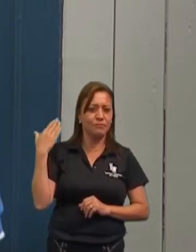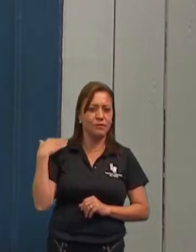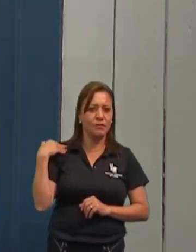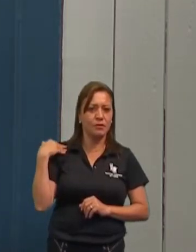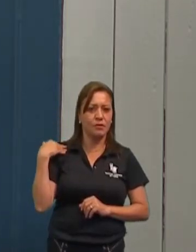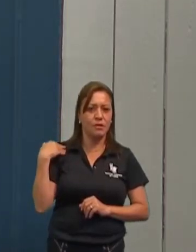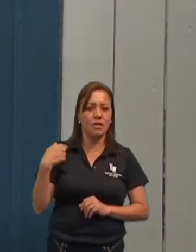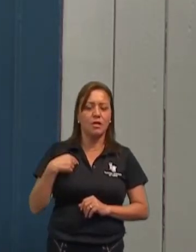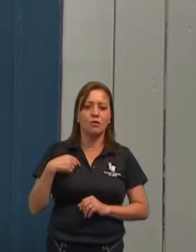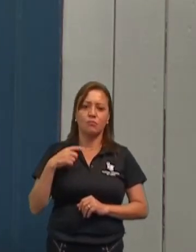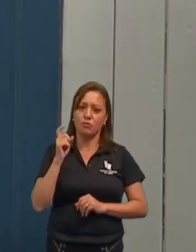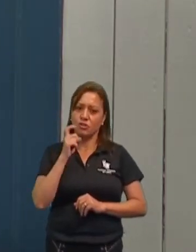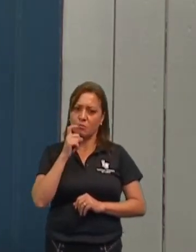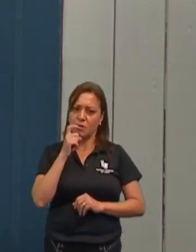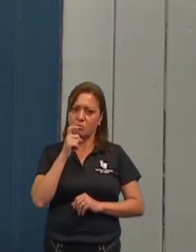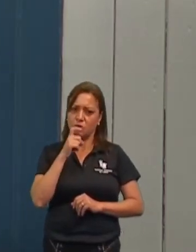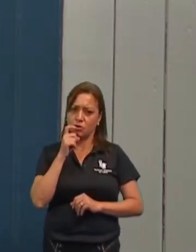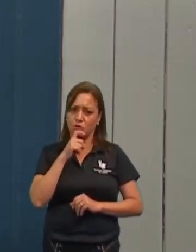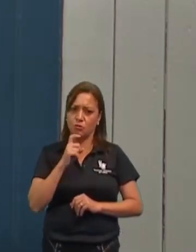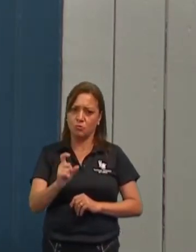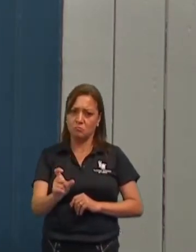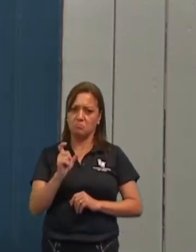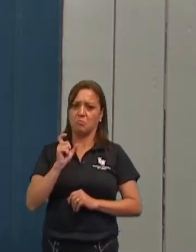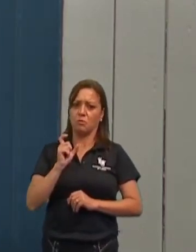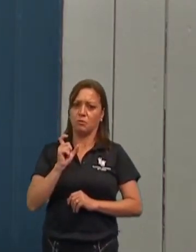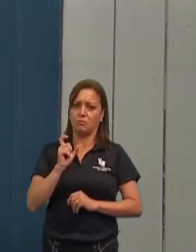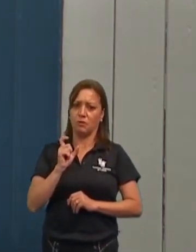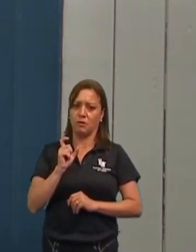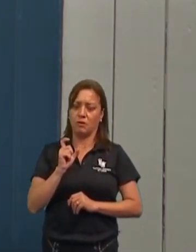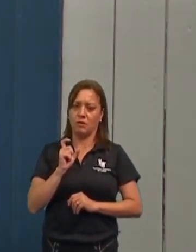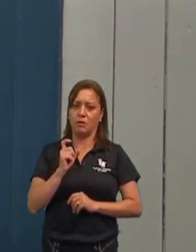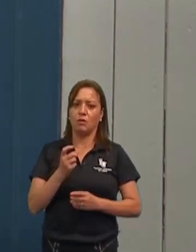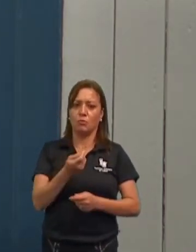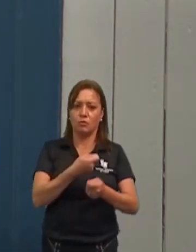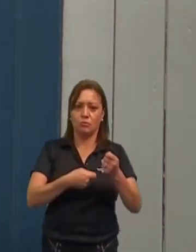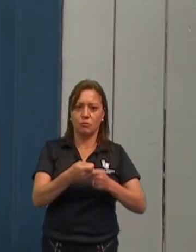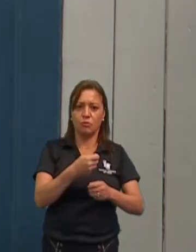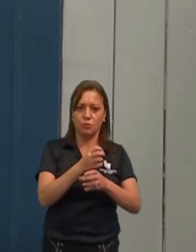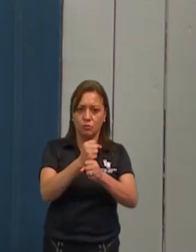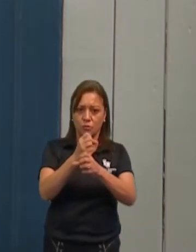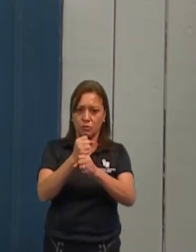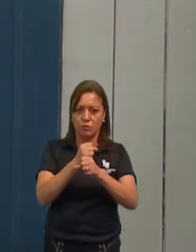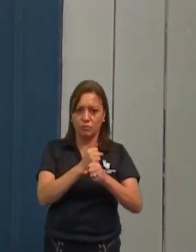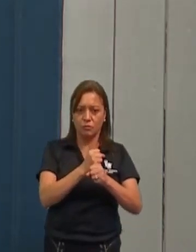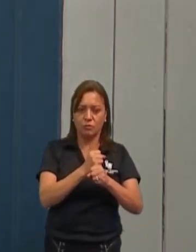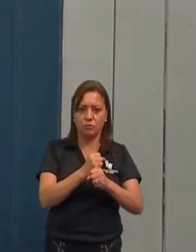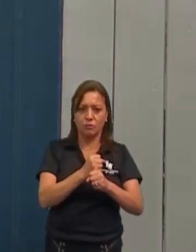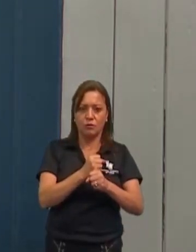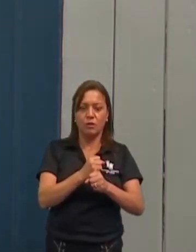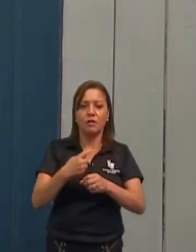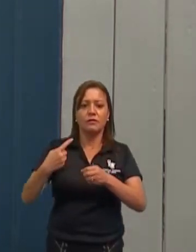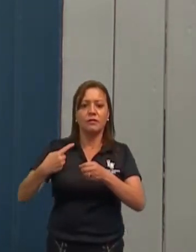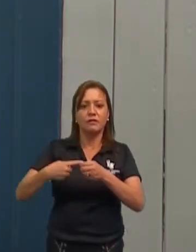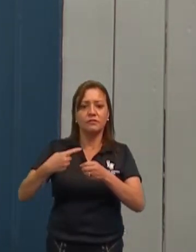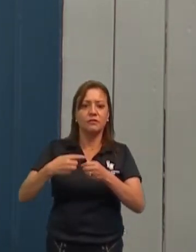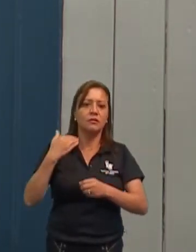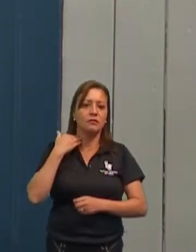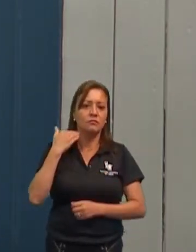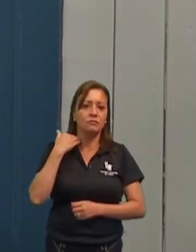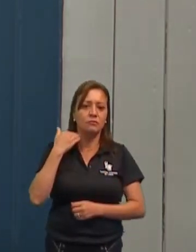chamado de mentiroso aqui quando eu falava sobre as contas do município. E eu vou mostrar a vocês aí. Põe primeiro, o primeiro